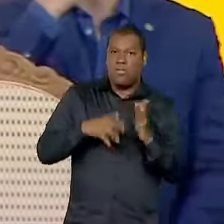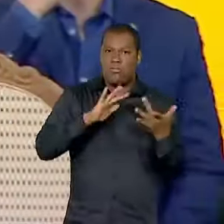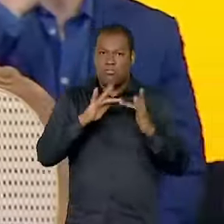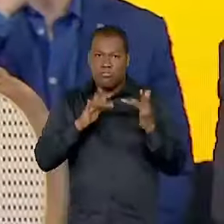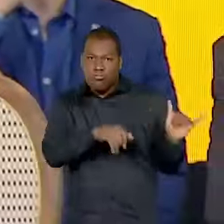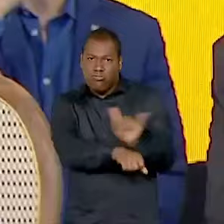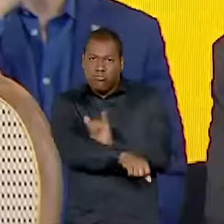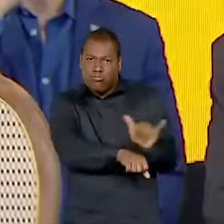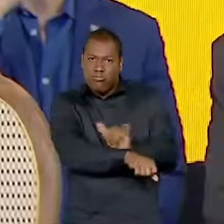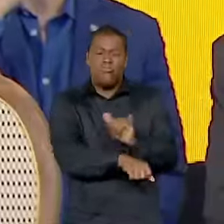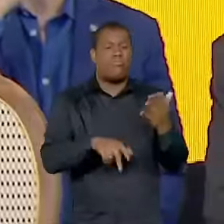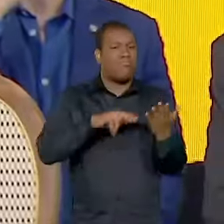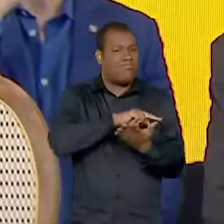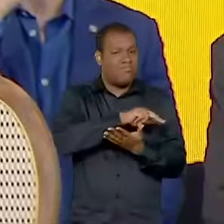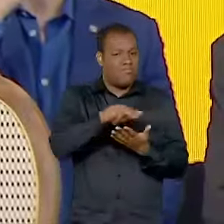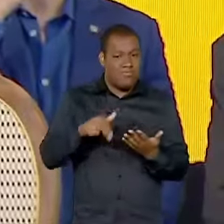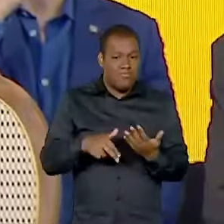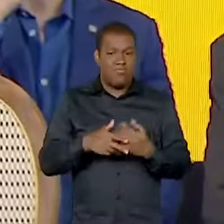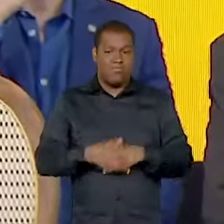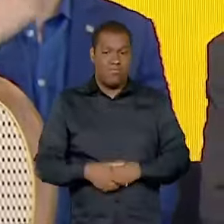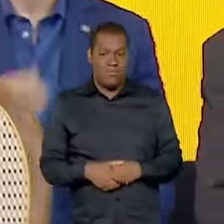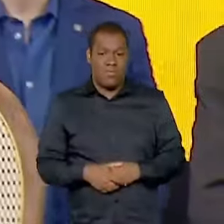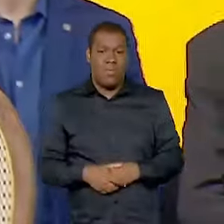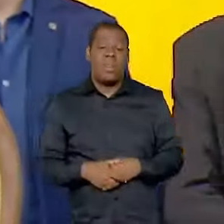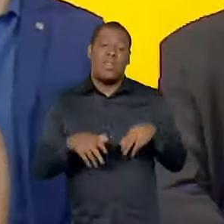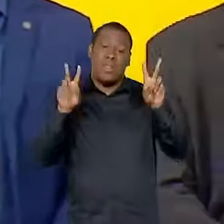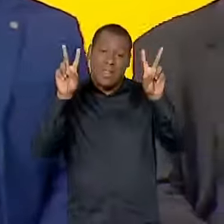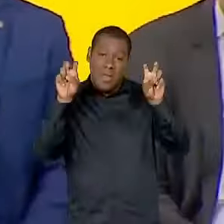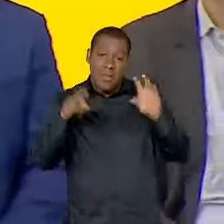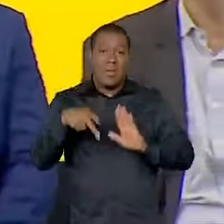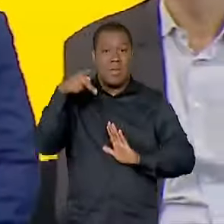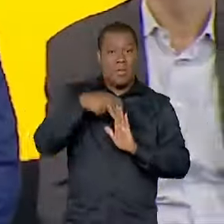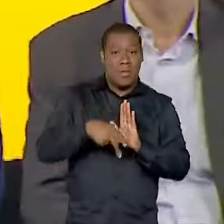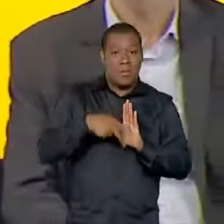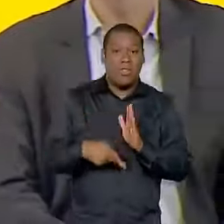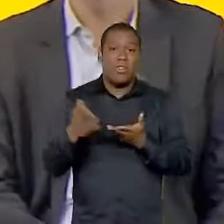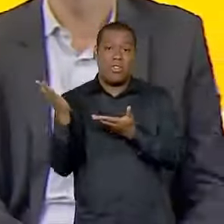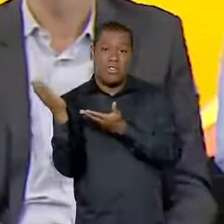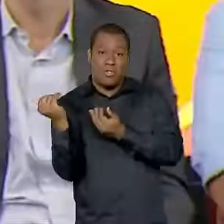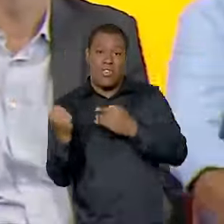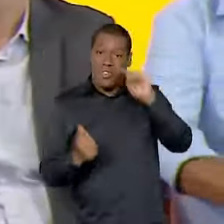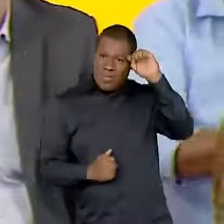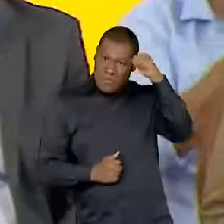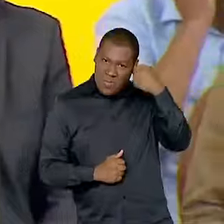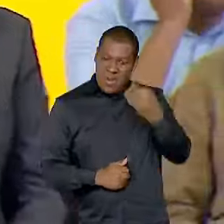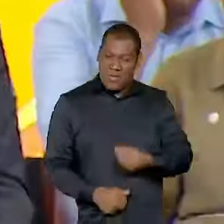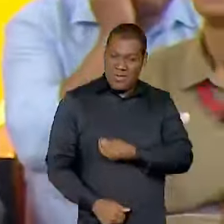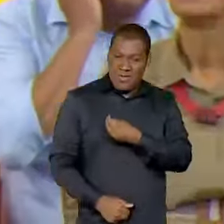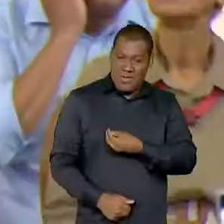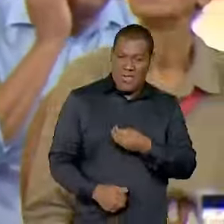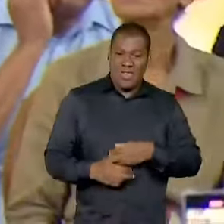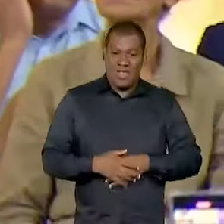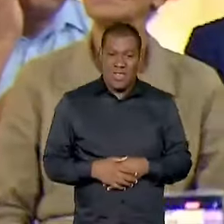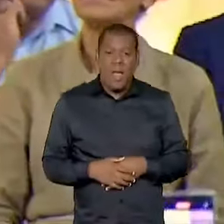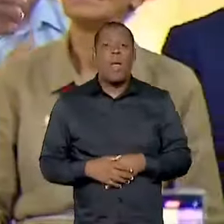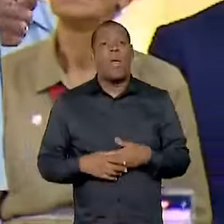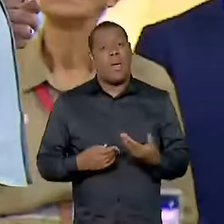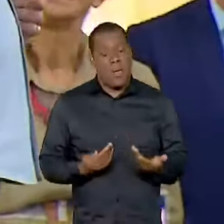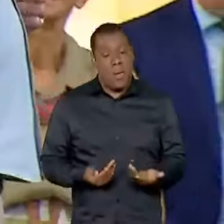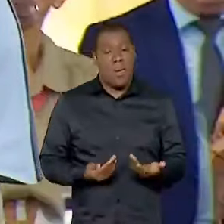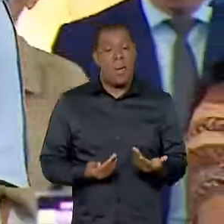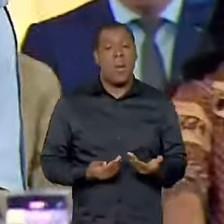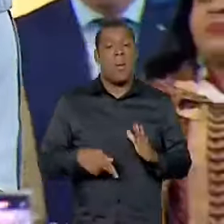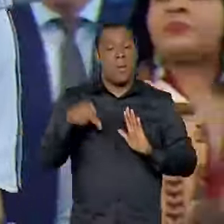O nome é pequeno, Plano Juventude Negra Viva. Mas a